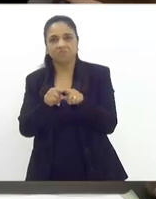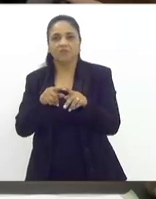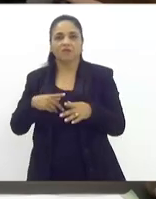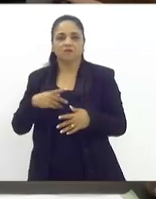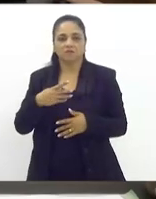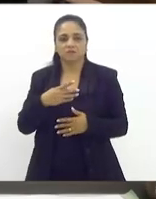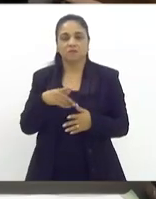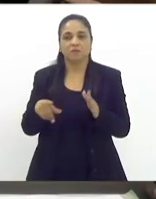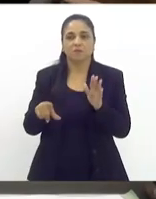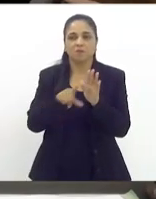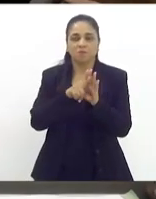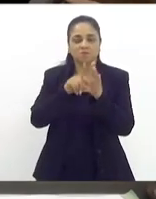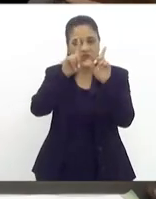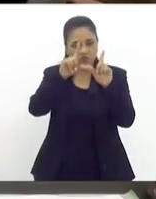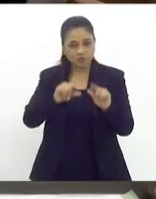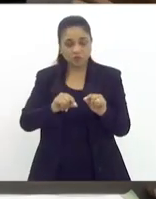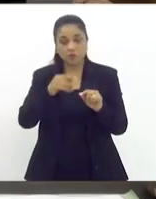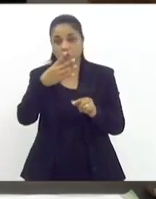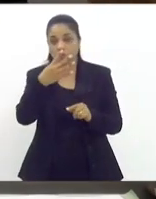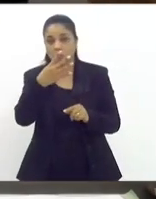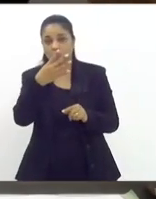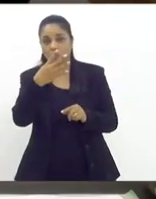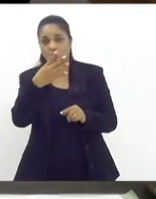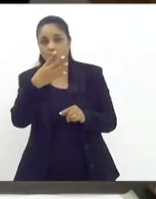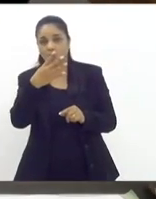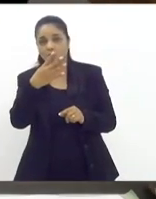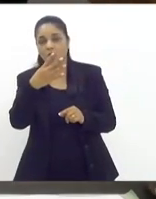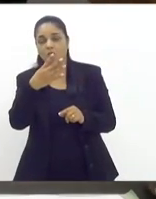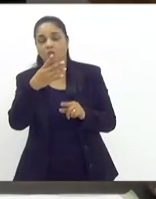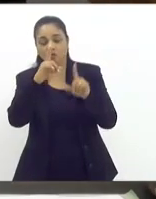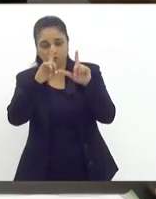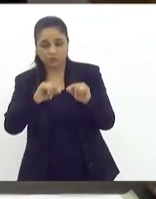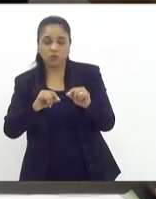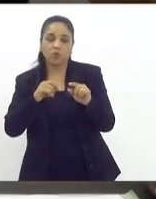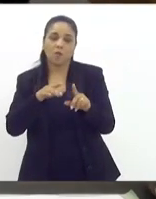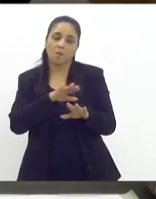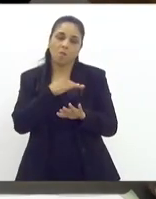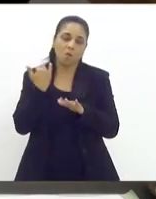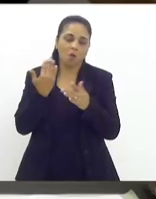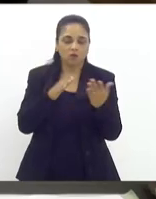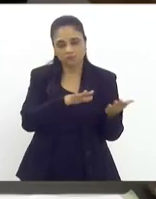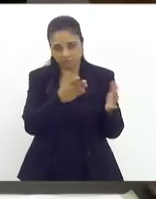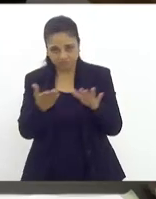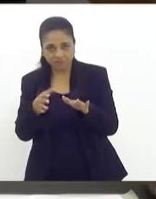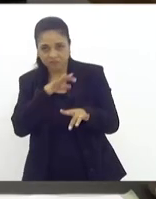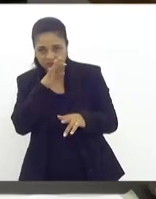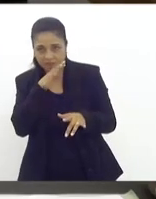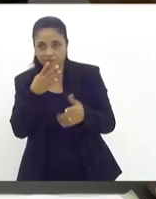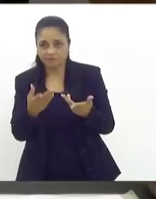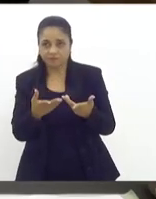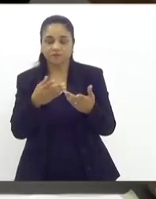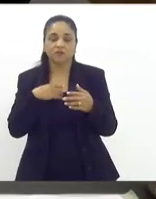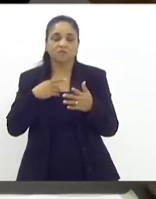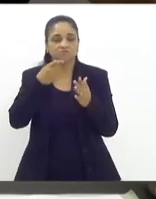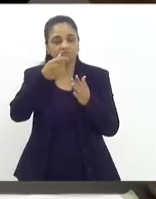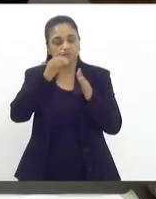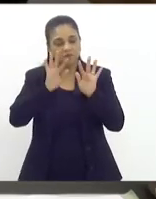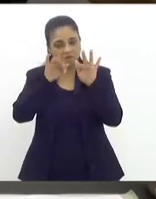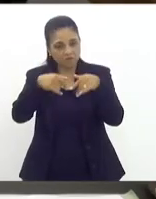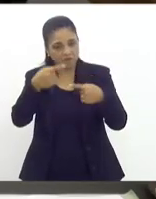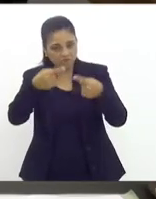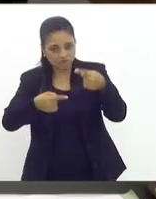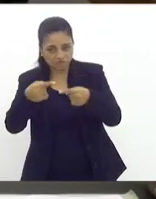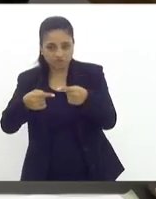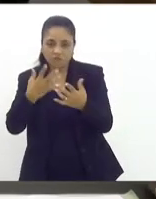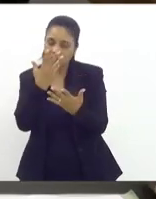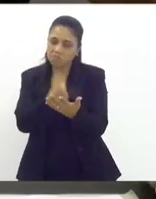de redução de mortalidade animal. Então, encerrada a discussão, em votação, parecer do relator. Senhores que